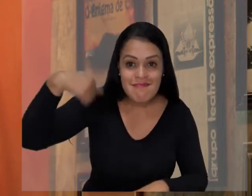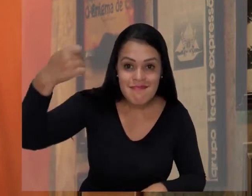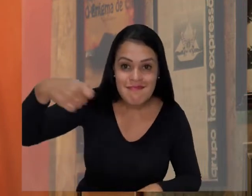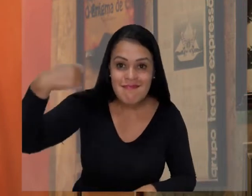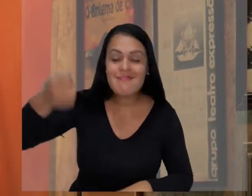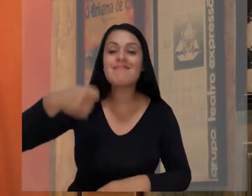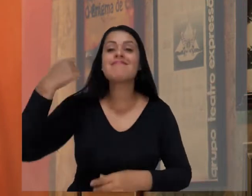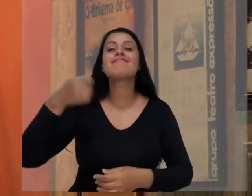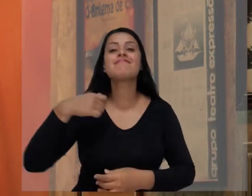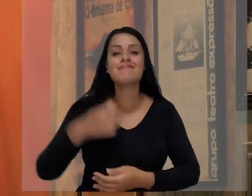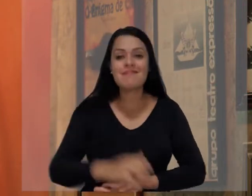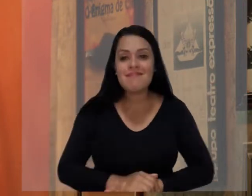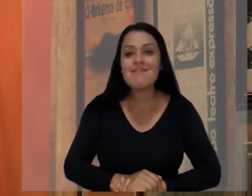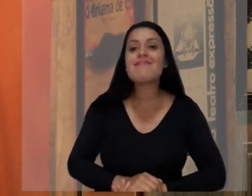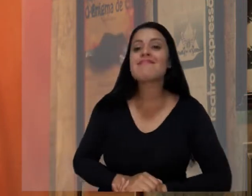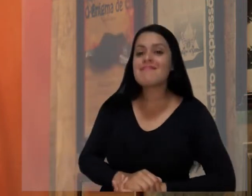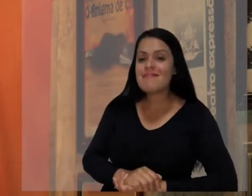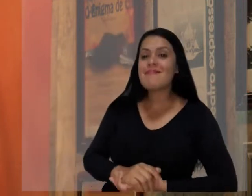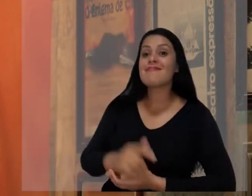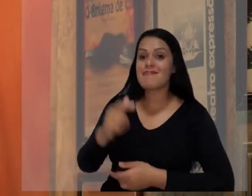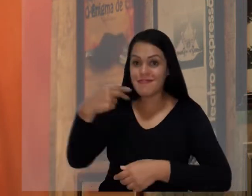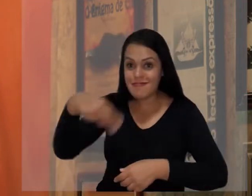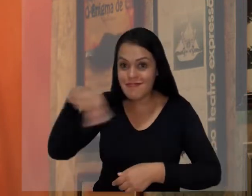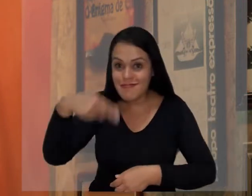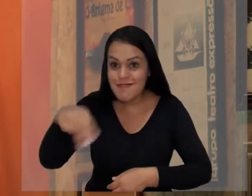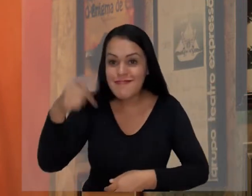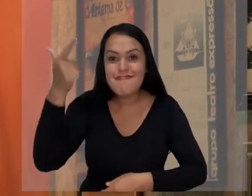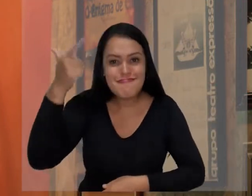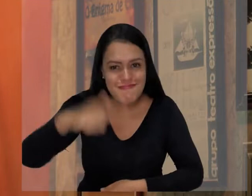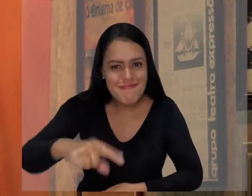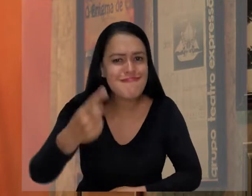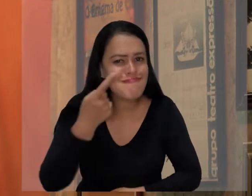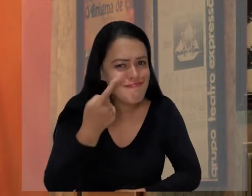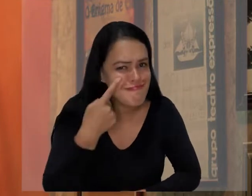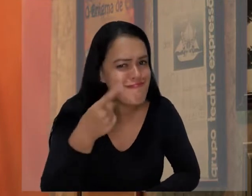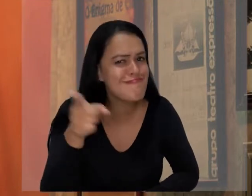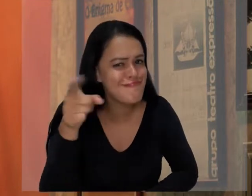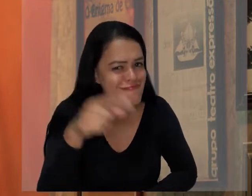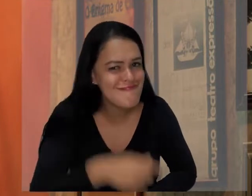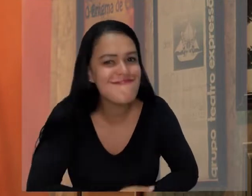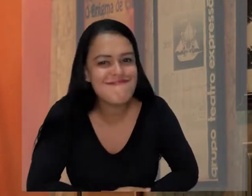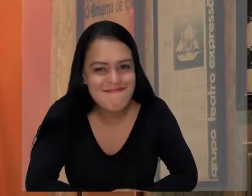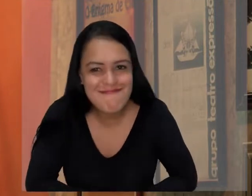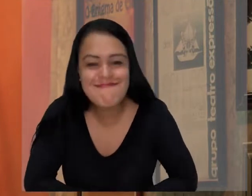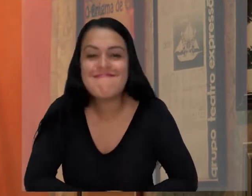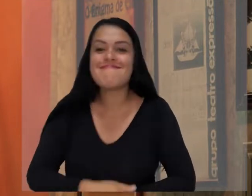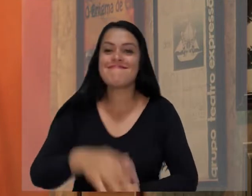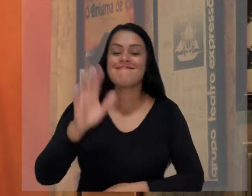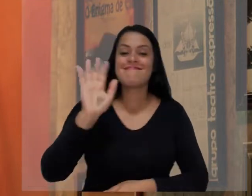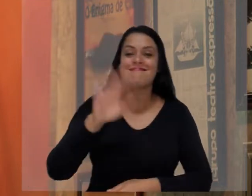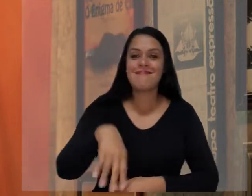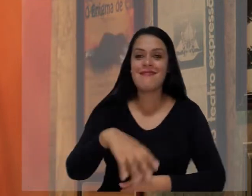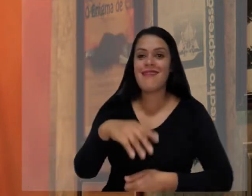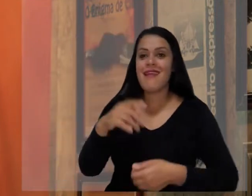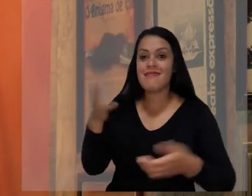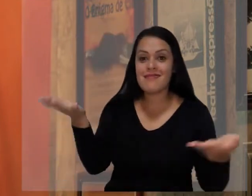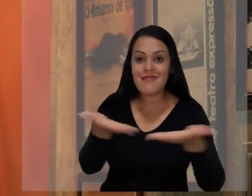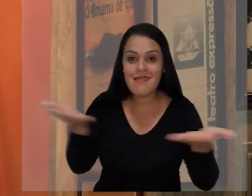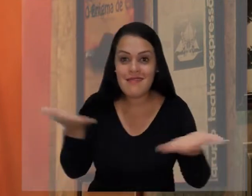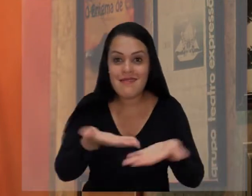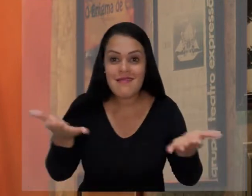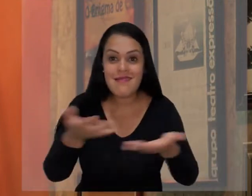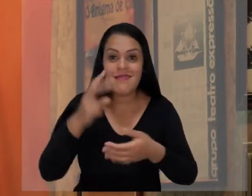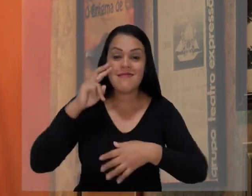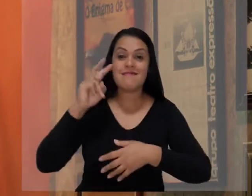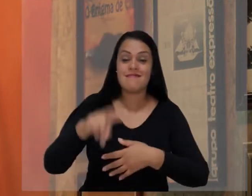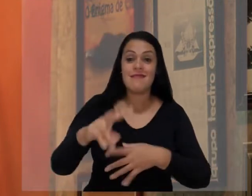atriz da novela, que está repetindo, que eu bem sei esse. É, mas agora vocês